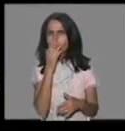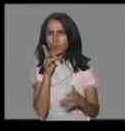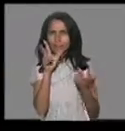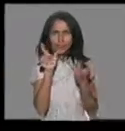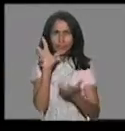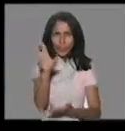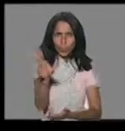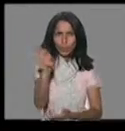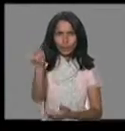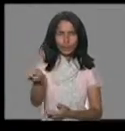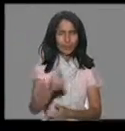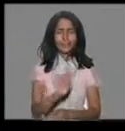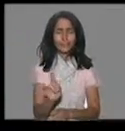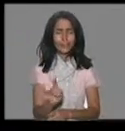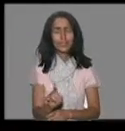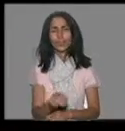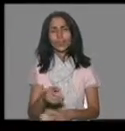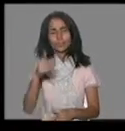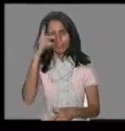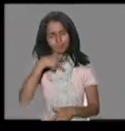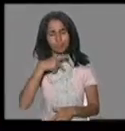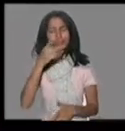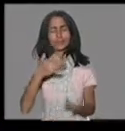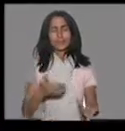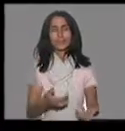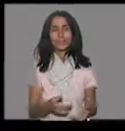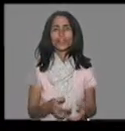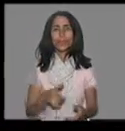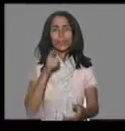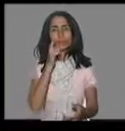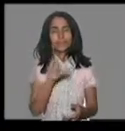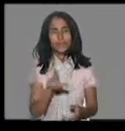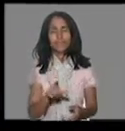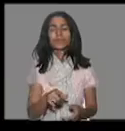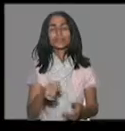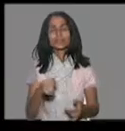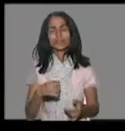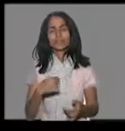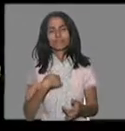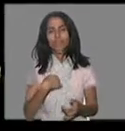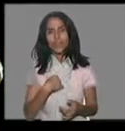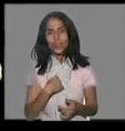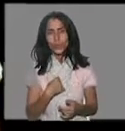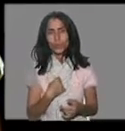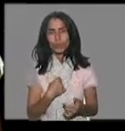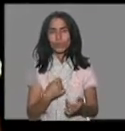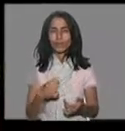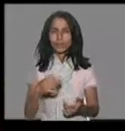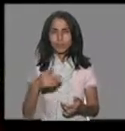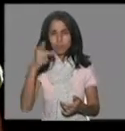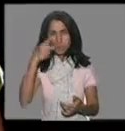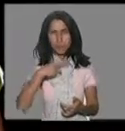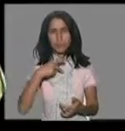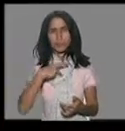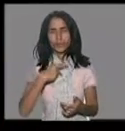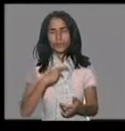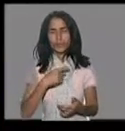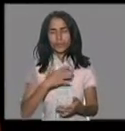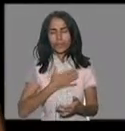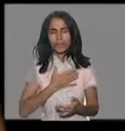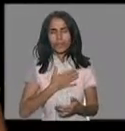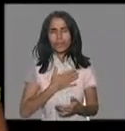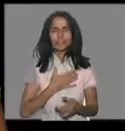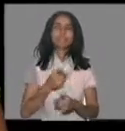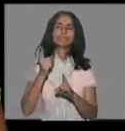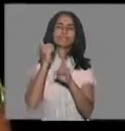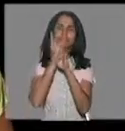você mesmo quanto mais a gente consegue é sei o que é mas a gente atinge